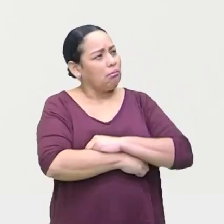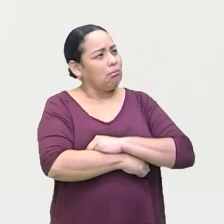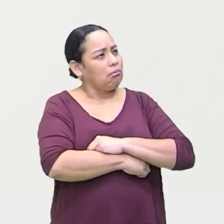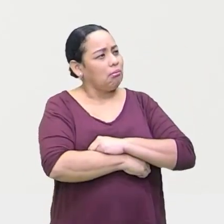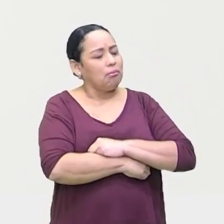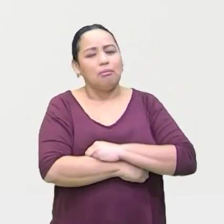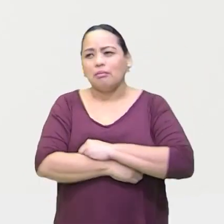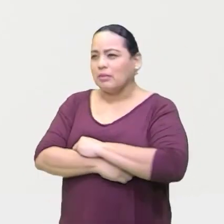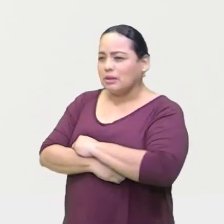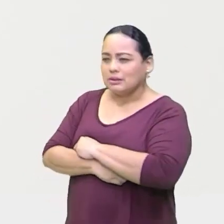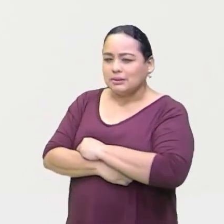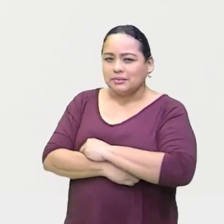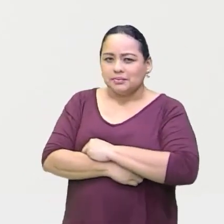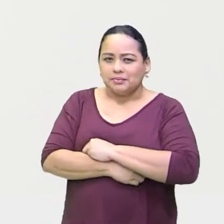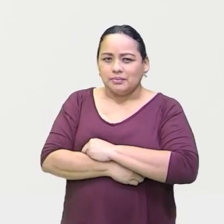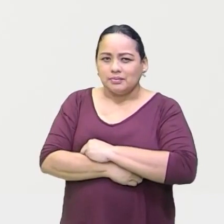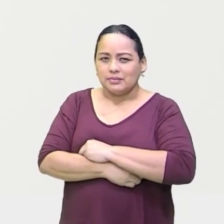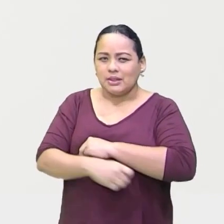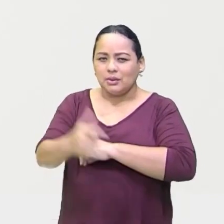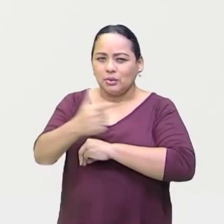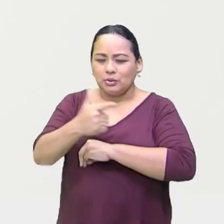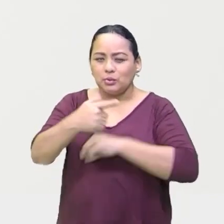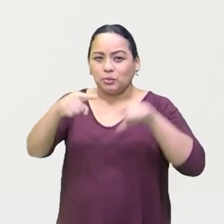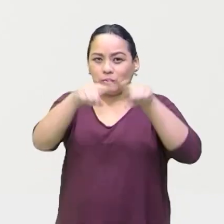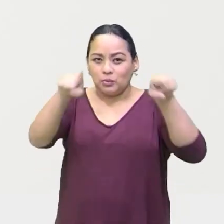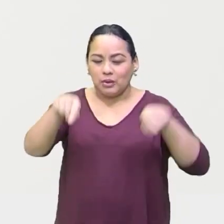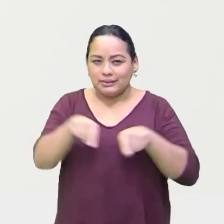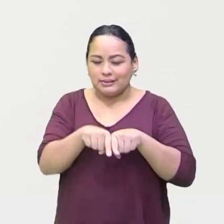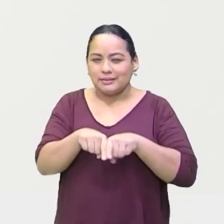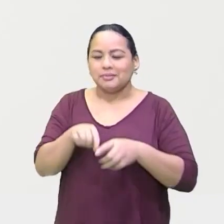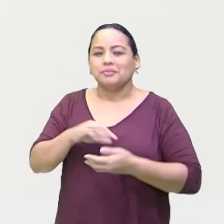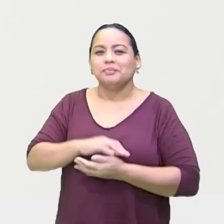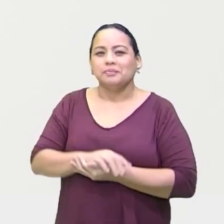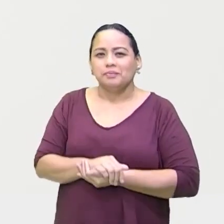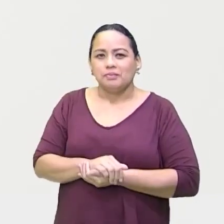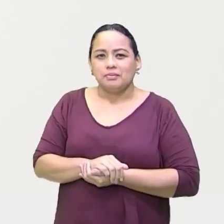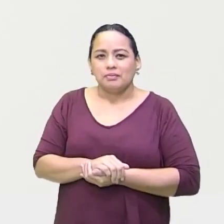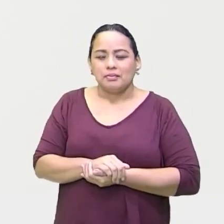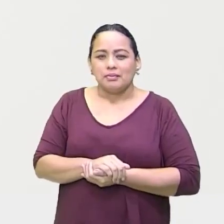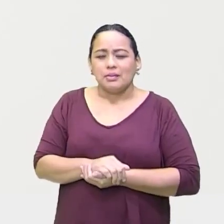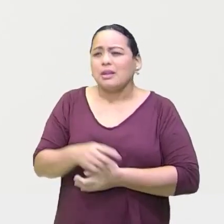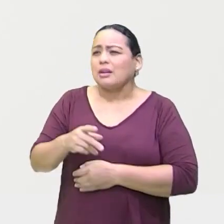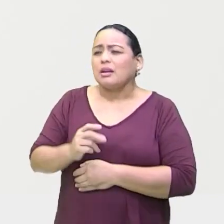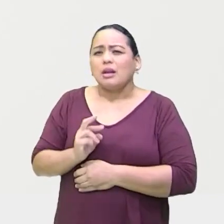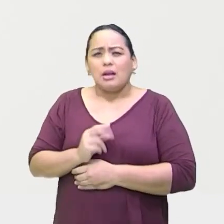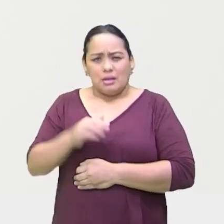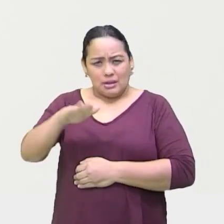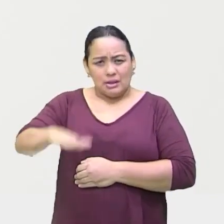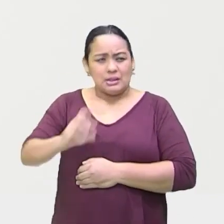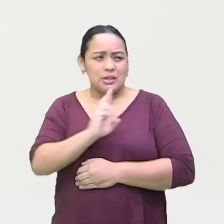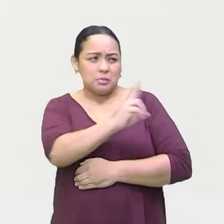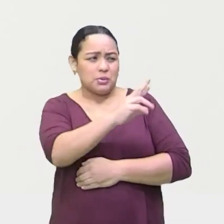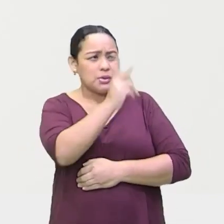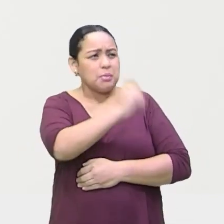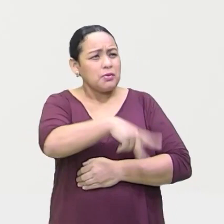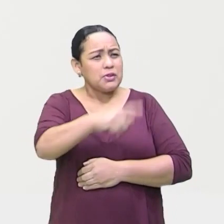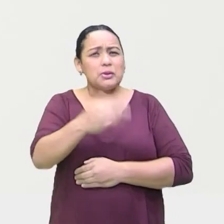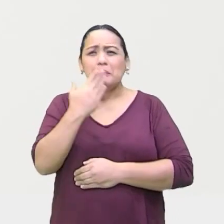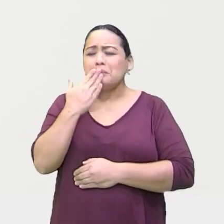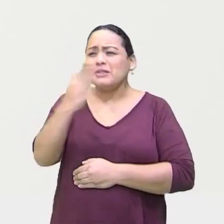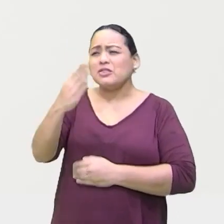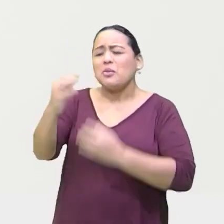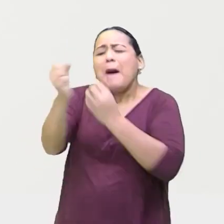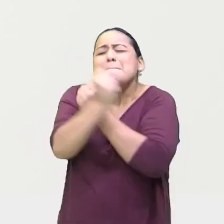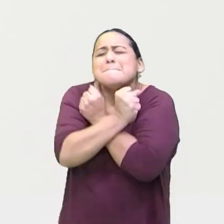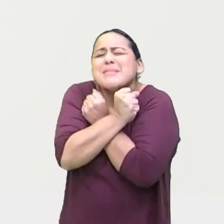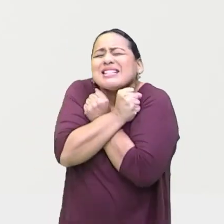Vamos avançar aqui. Segundo quadrinho, este aqui. A professora me pediu para dar um abraço